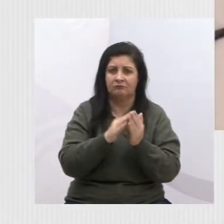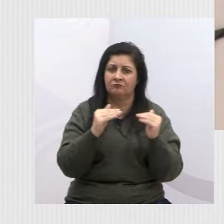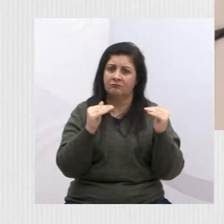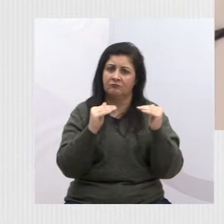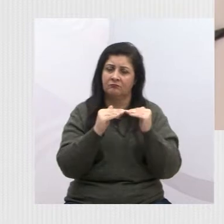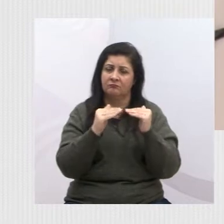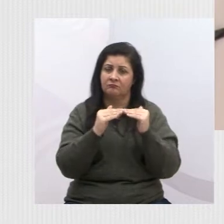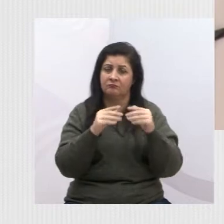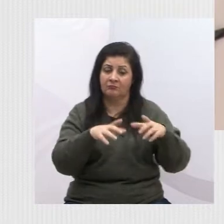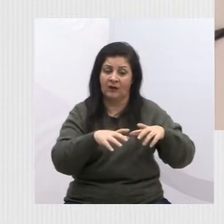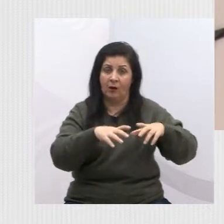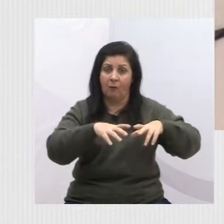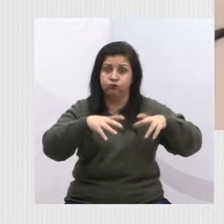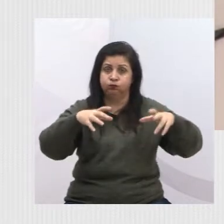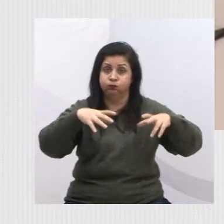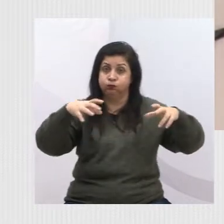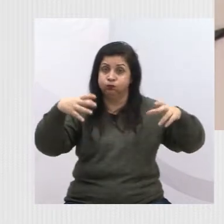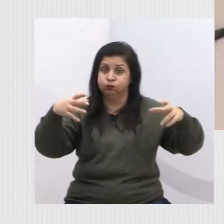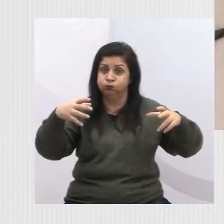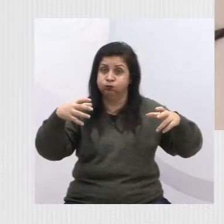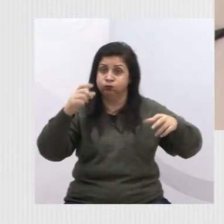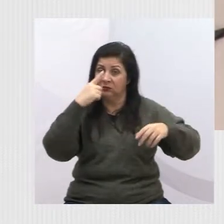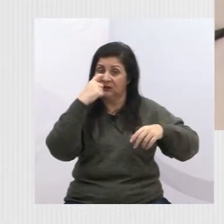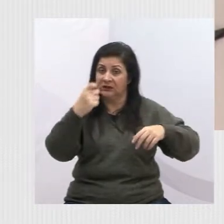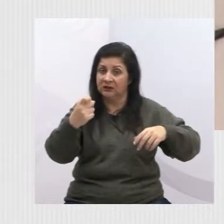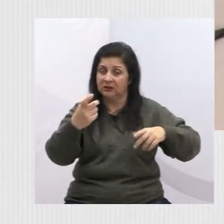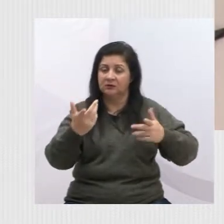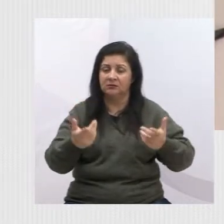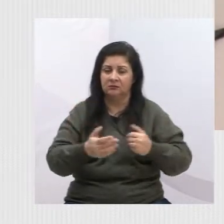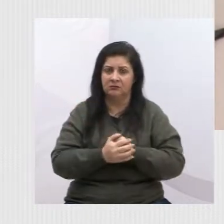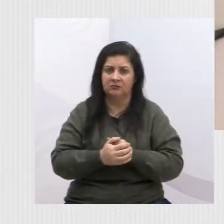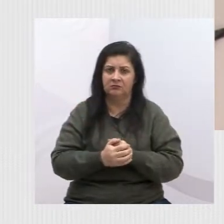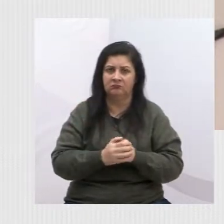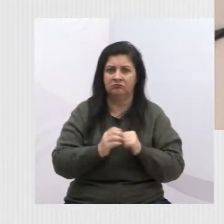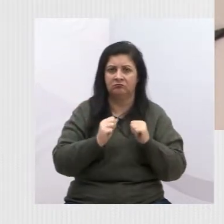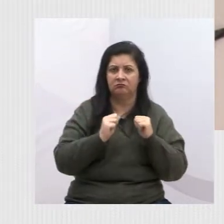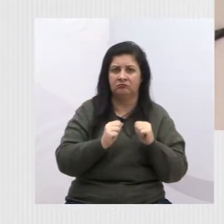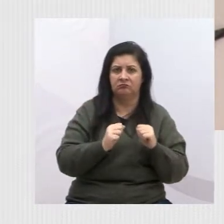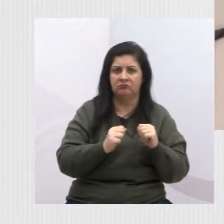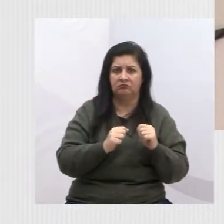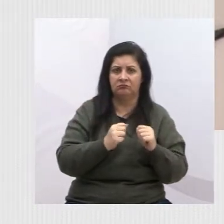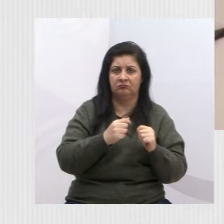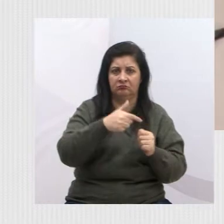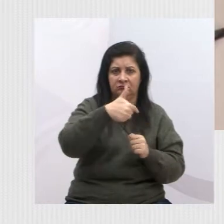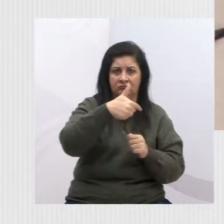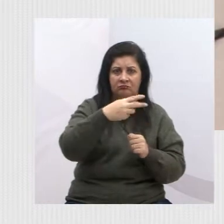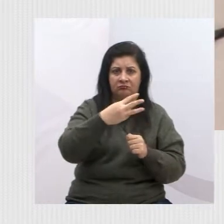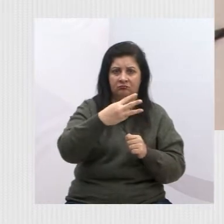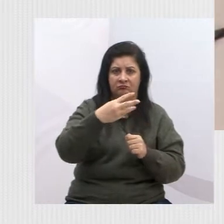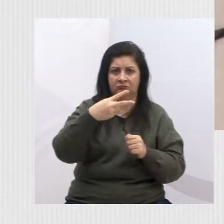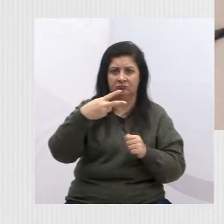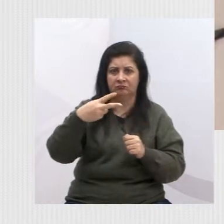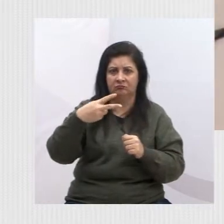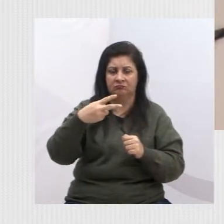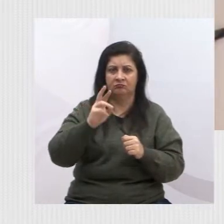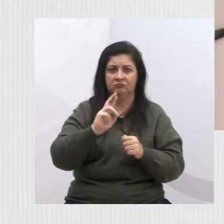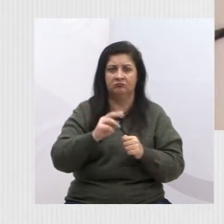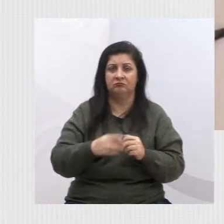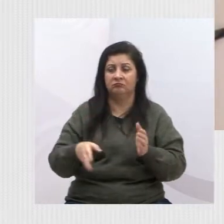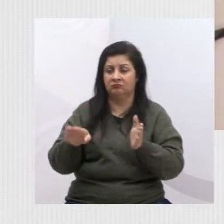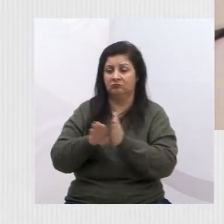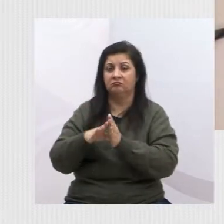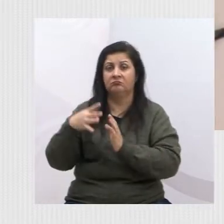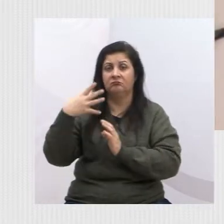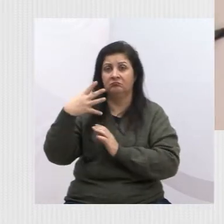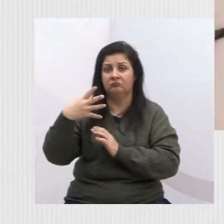com o montante e o tipo de produto que foi descartado. Ela pode variar na primeira multa de R$ 732 a um pouco mais de